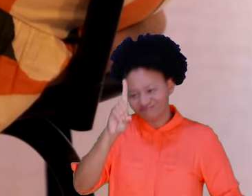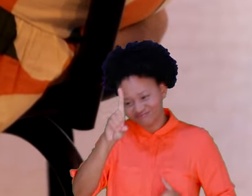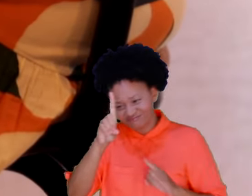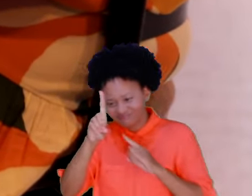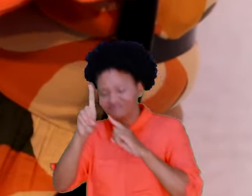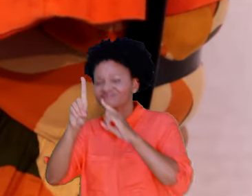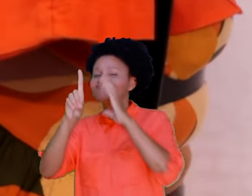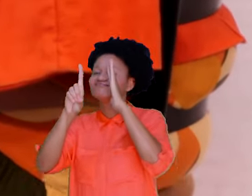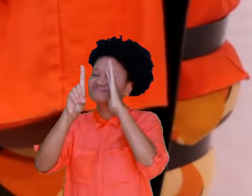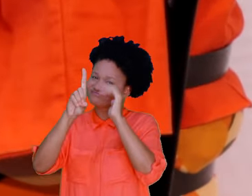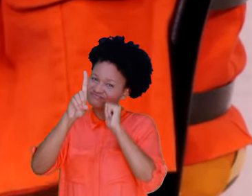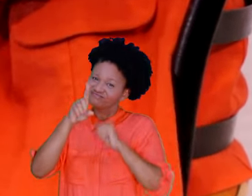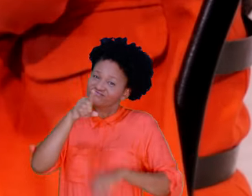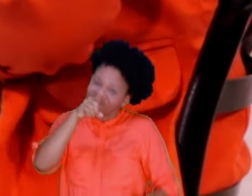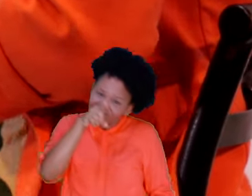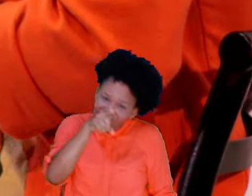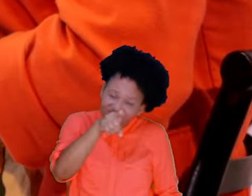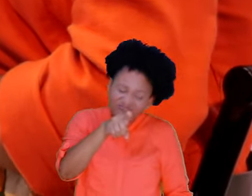sofreu.